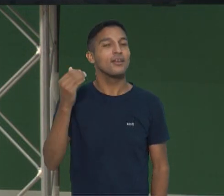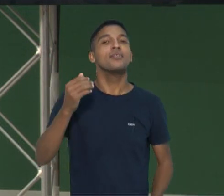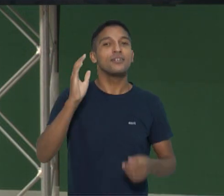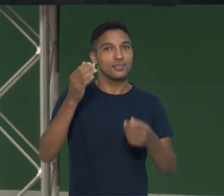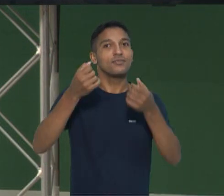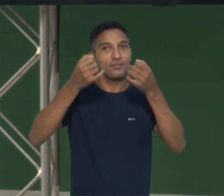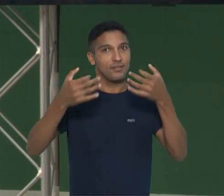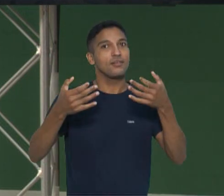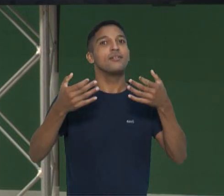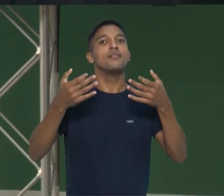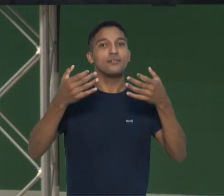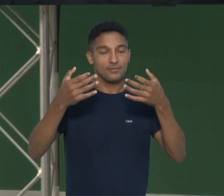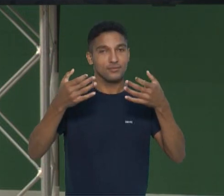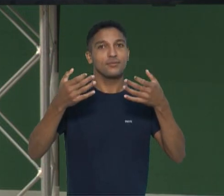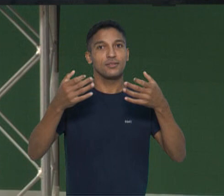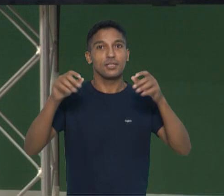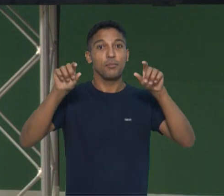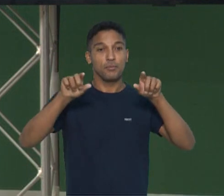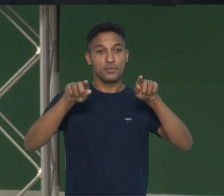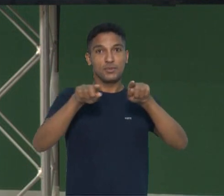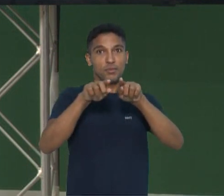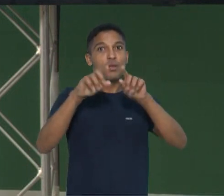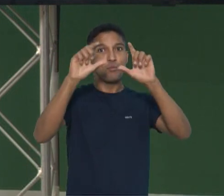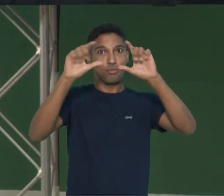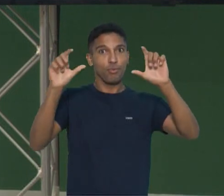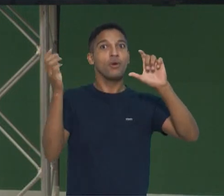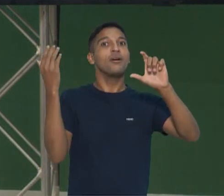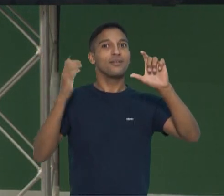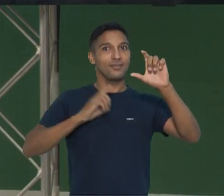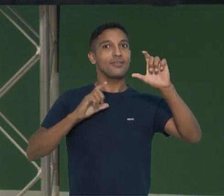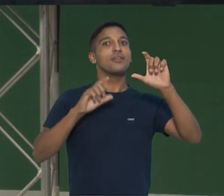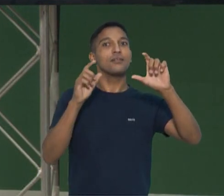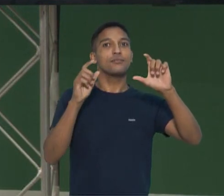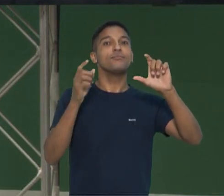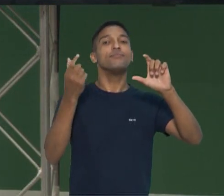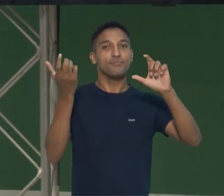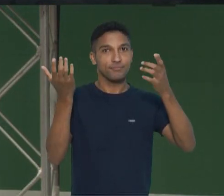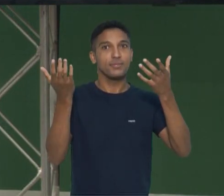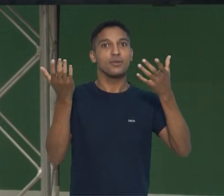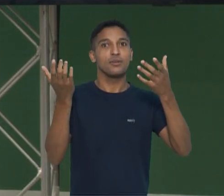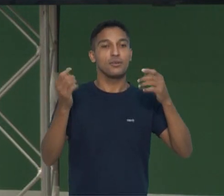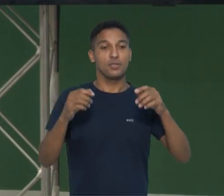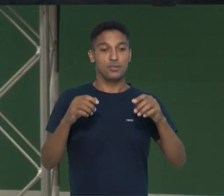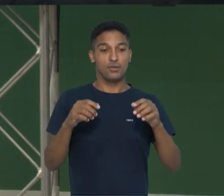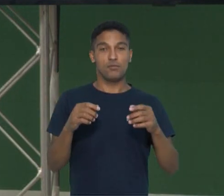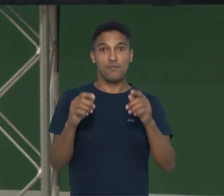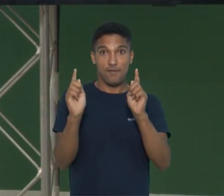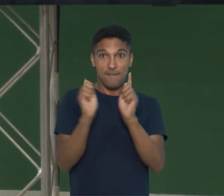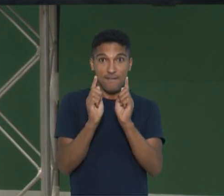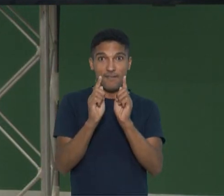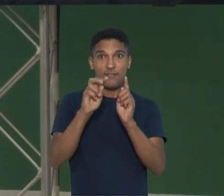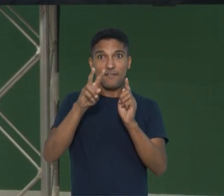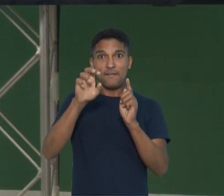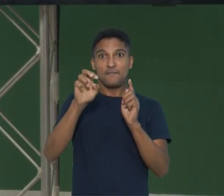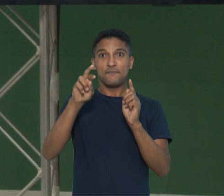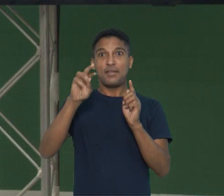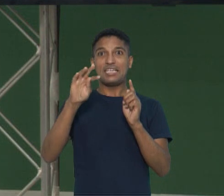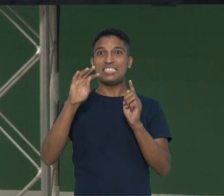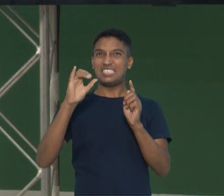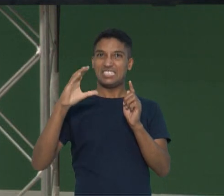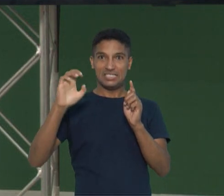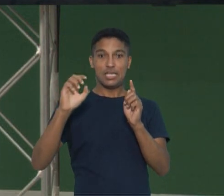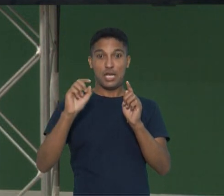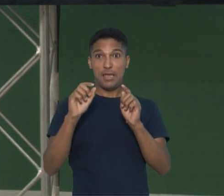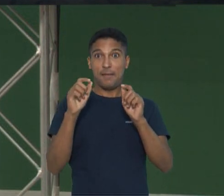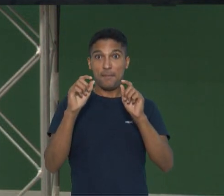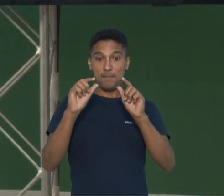também no enunciado do último exemplo. A distância entre os vértices é maior do que a distância